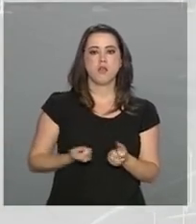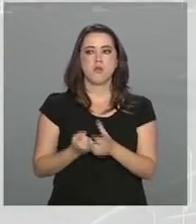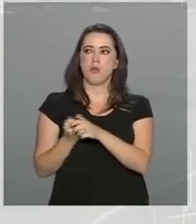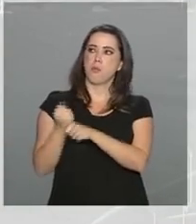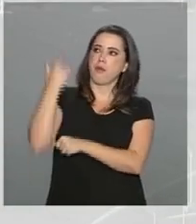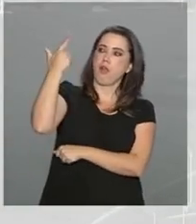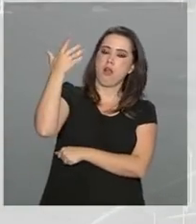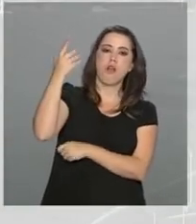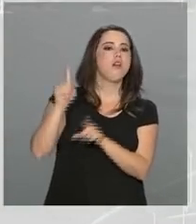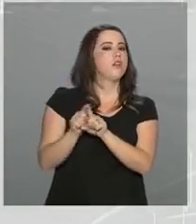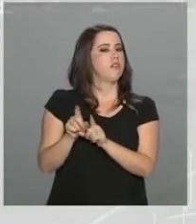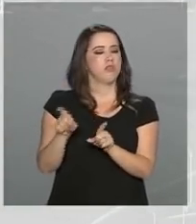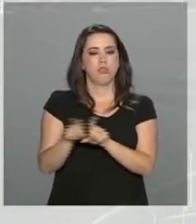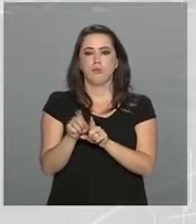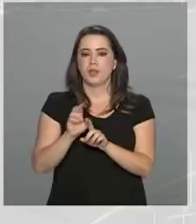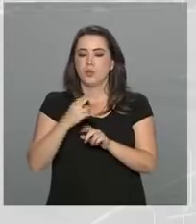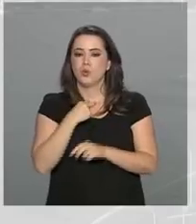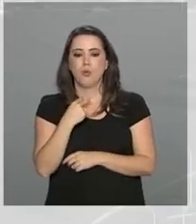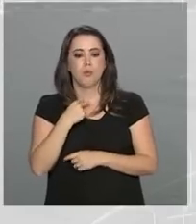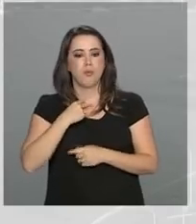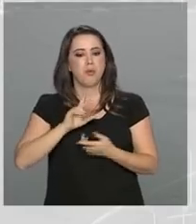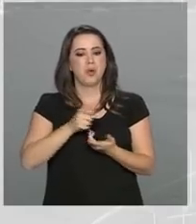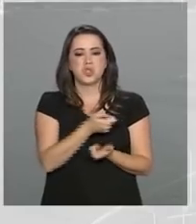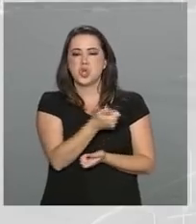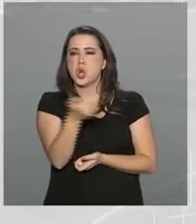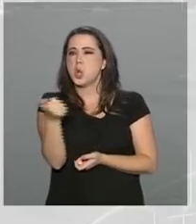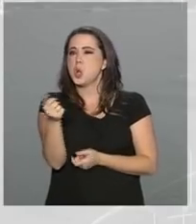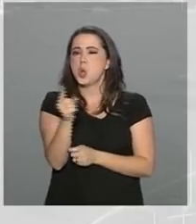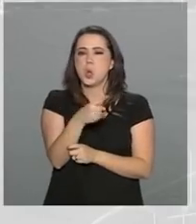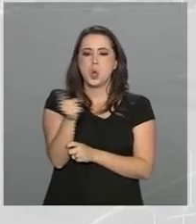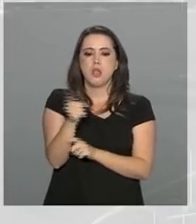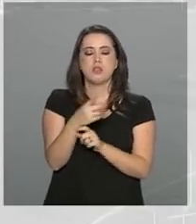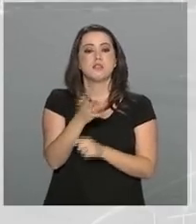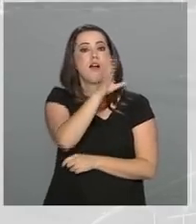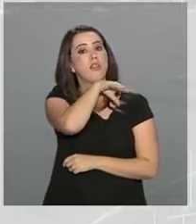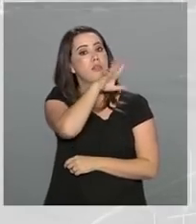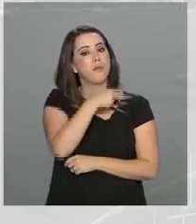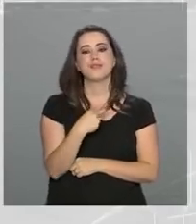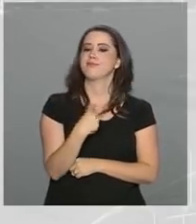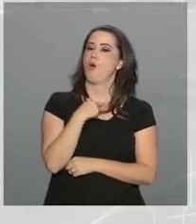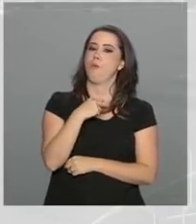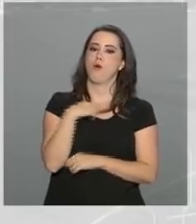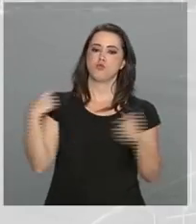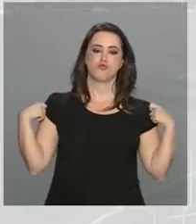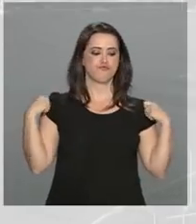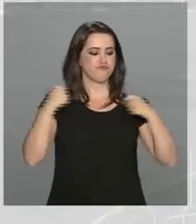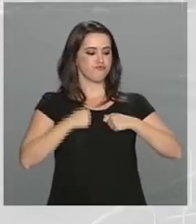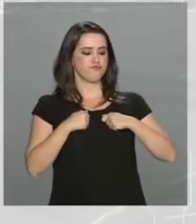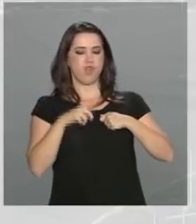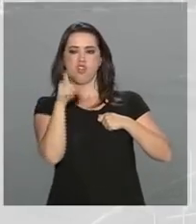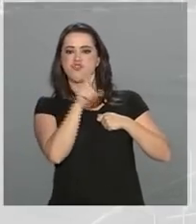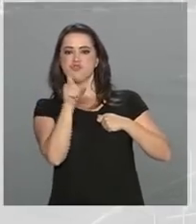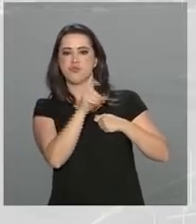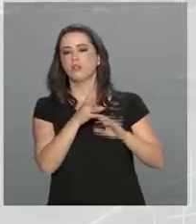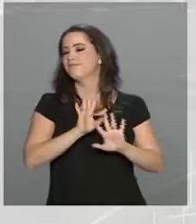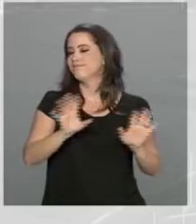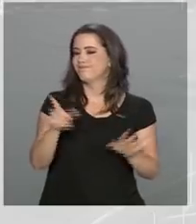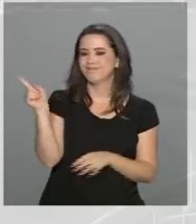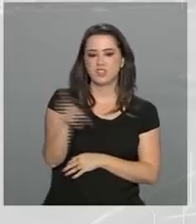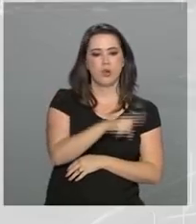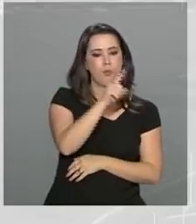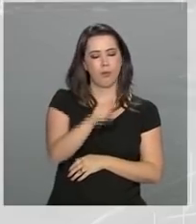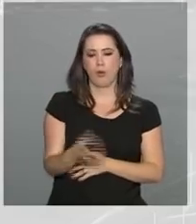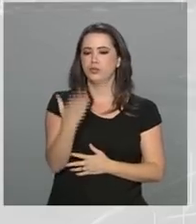-chuva, fogos de artifício, apontadores laser, animais, bolsas e mochilas, sprays, máscaras, produtos